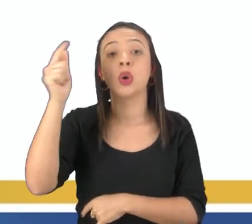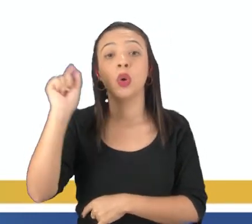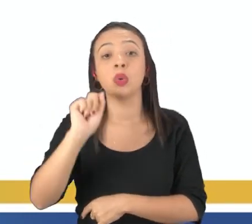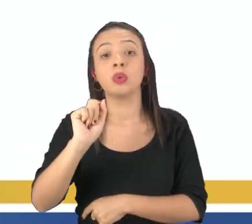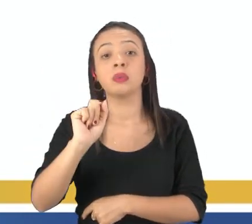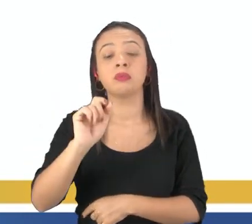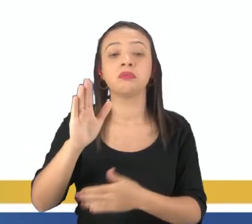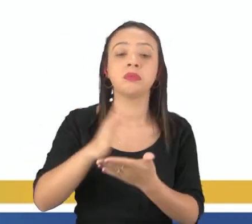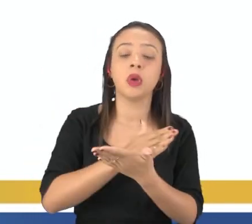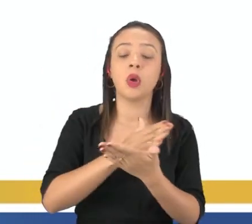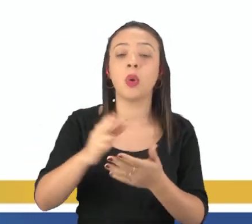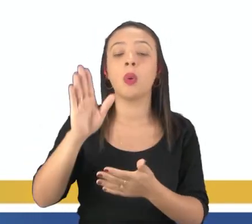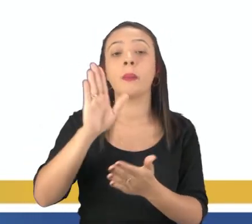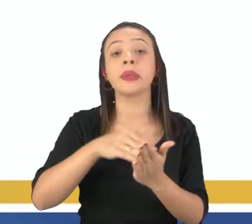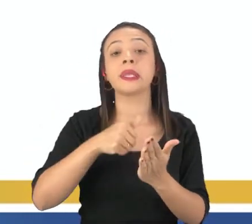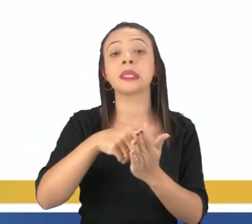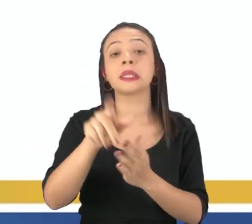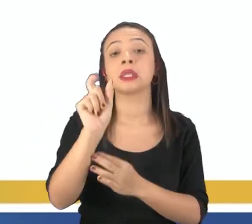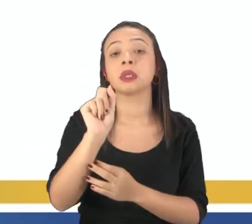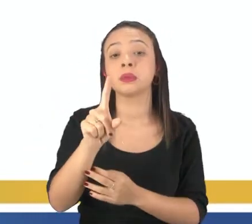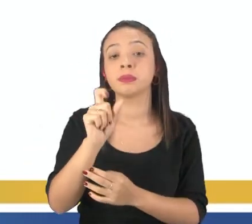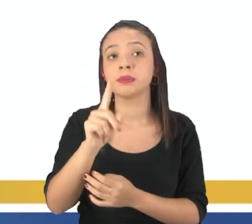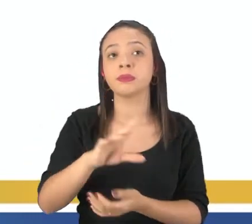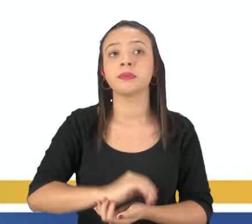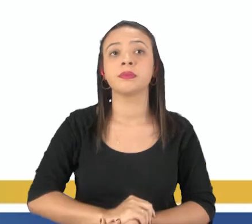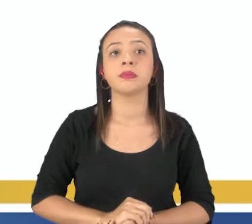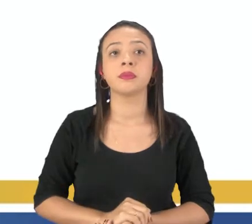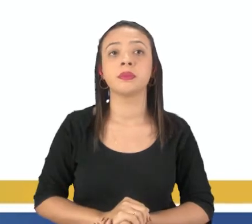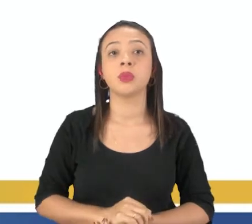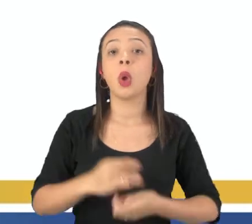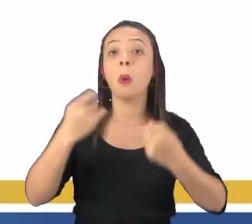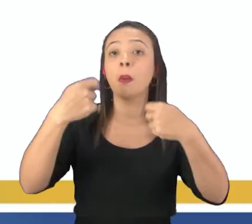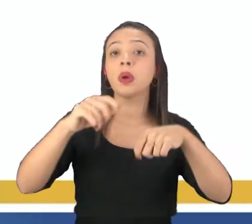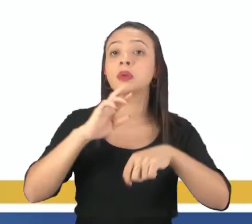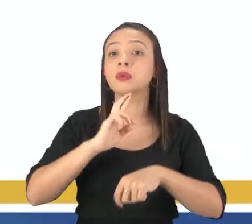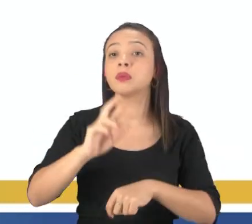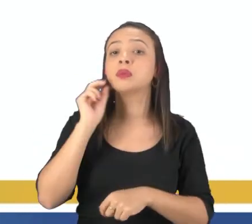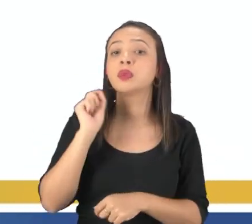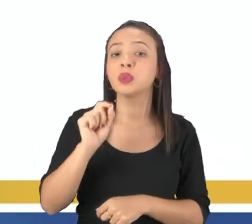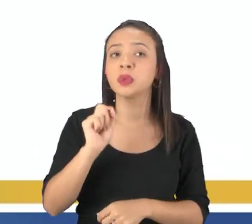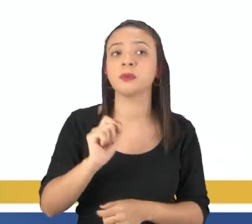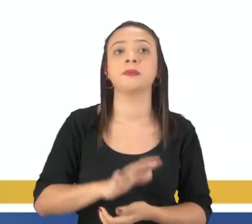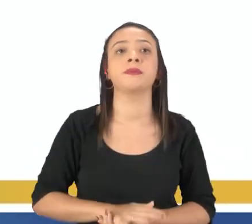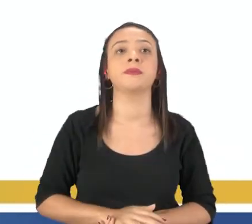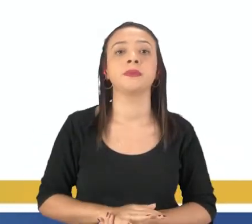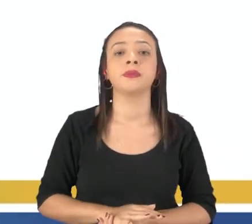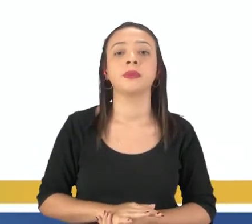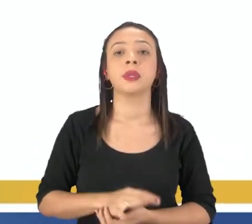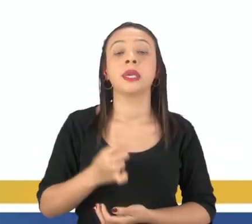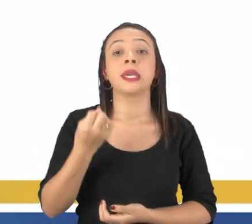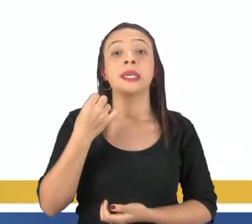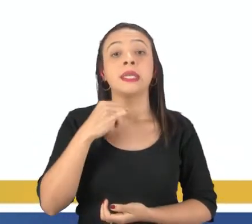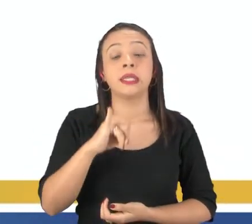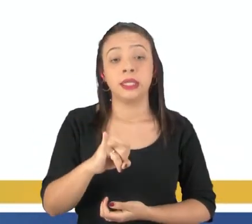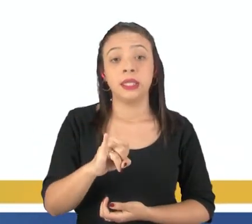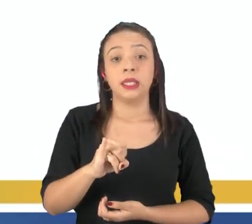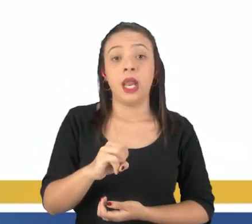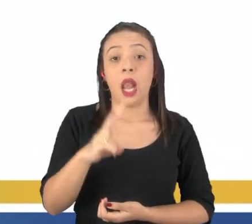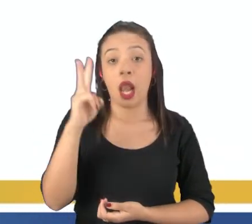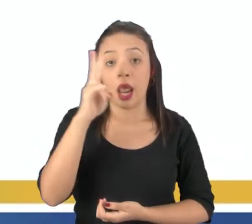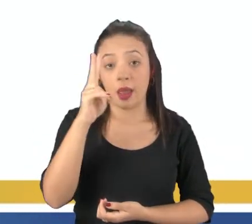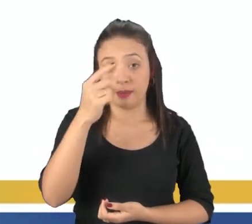outros pintado alguns pintados de azul que que eu tenho que responder aí em relação a figura